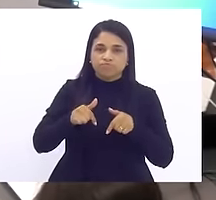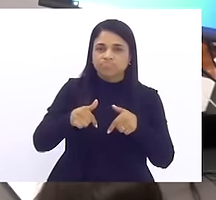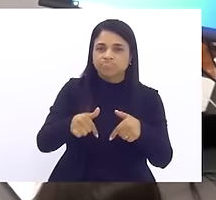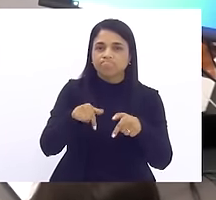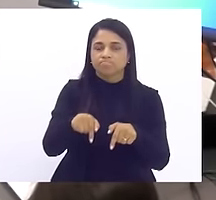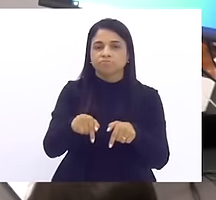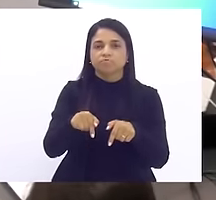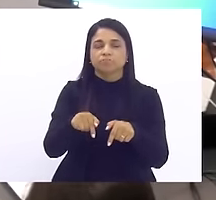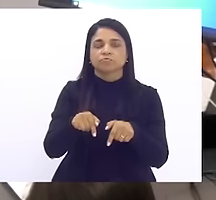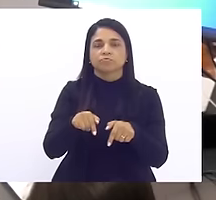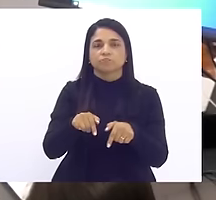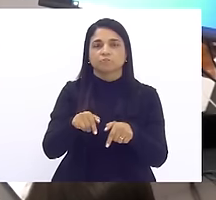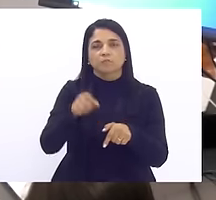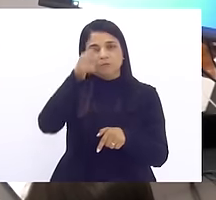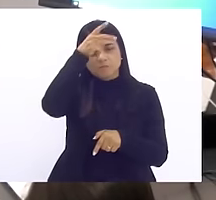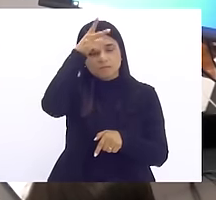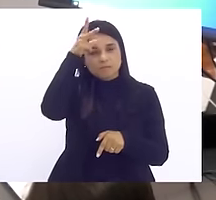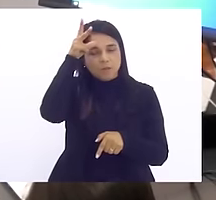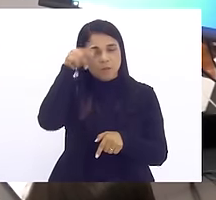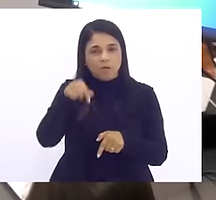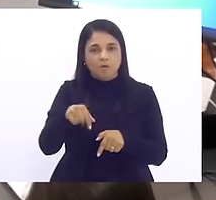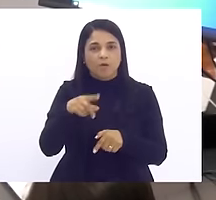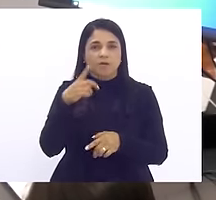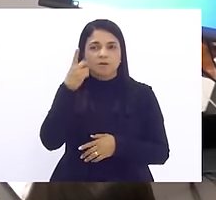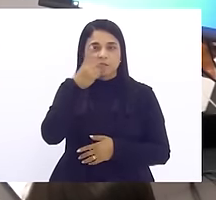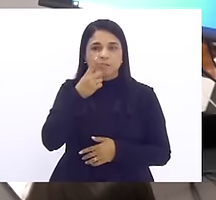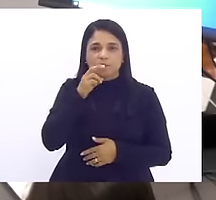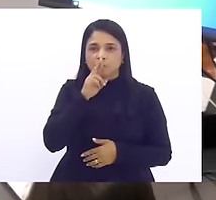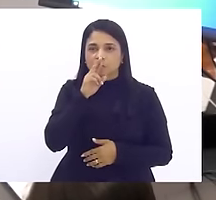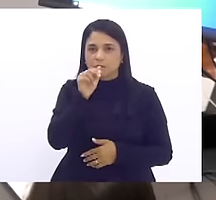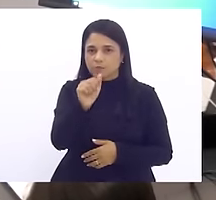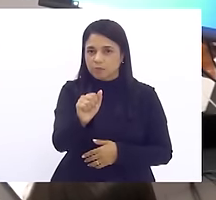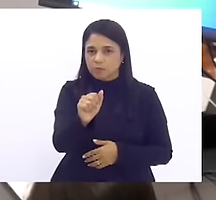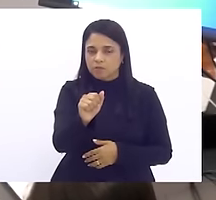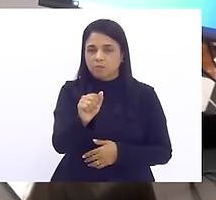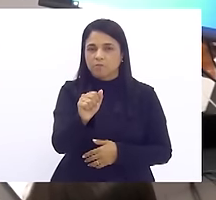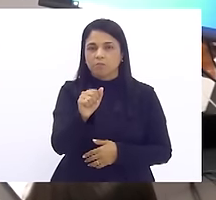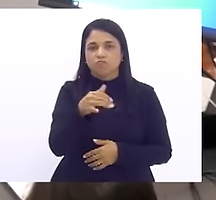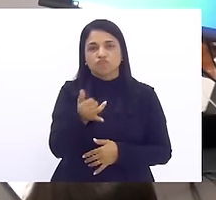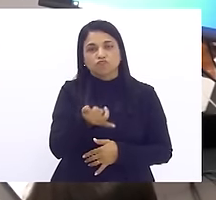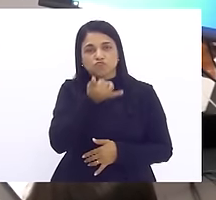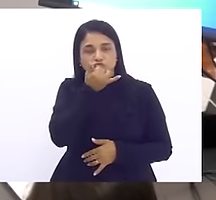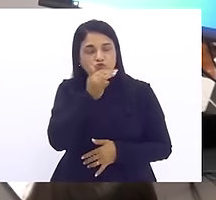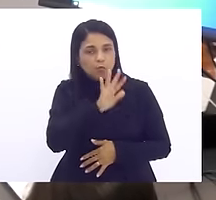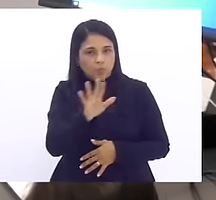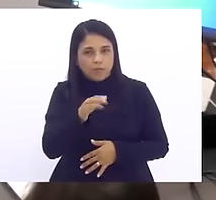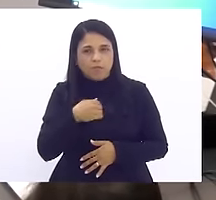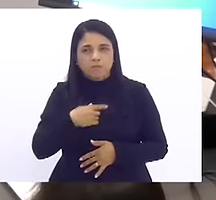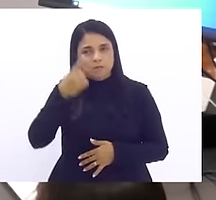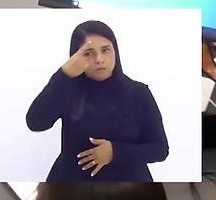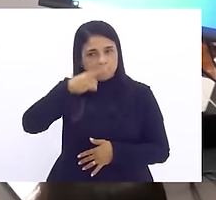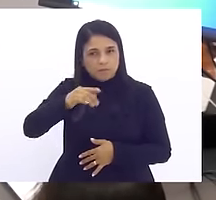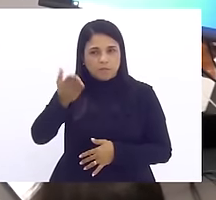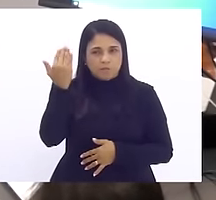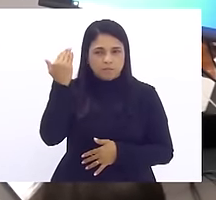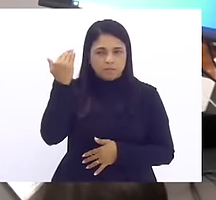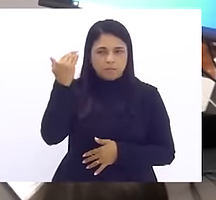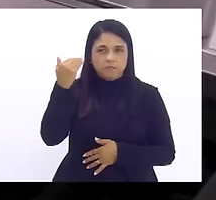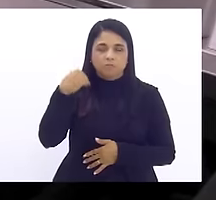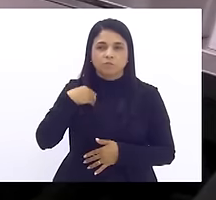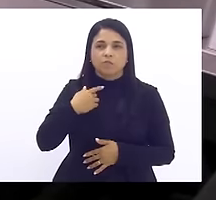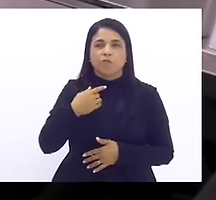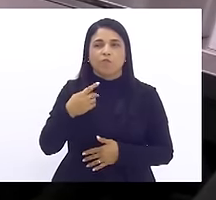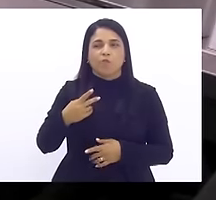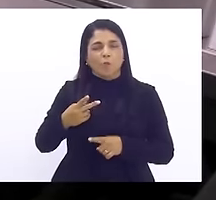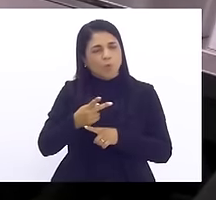a gente possa fazer a inflação Municipal agora Deputado Rodrigo Muniz pediu desculpa se eu não me engano foi semana passada eu até